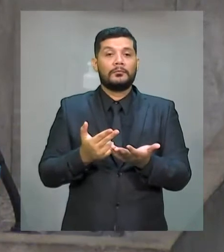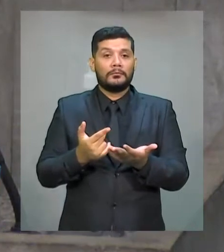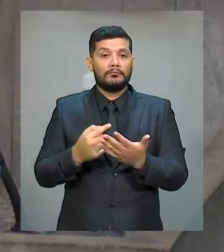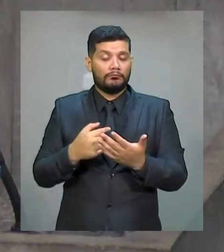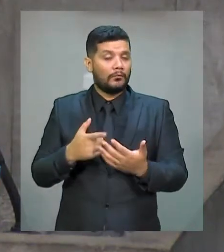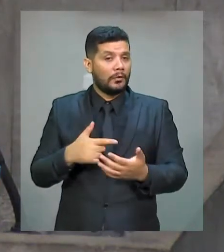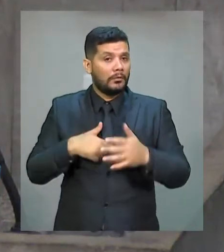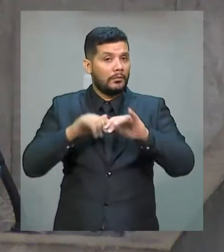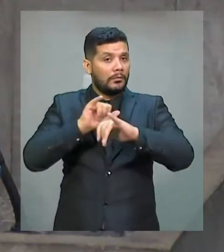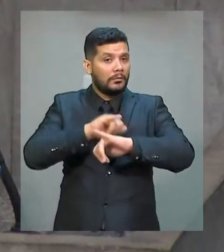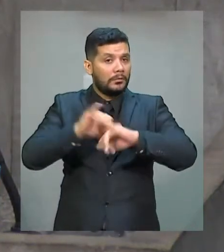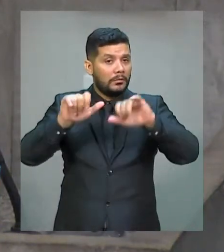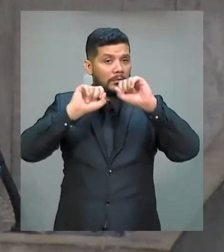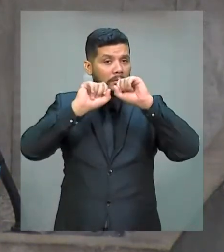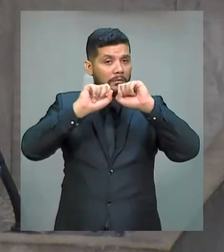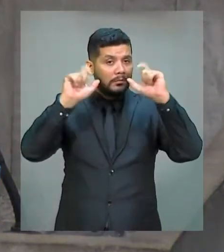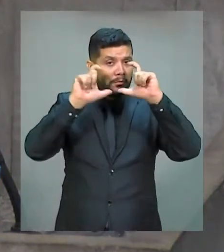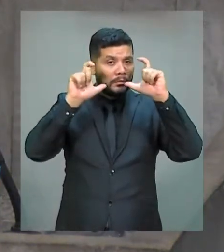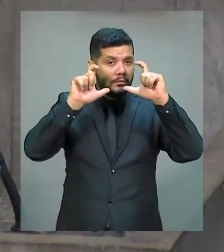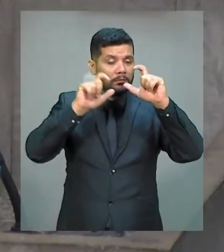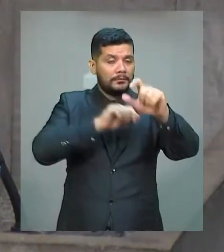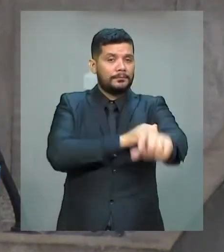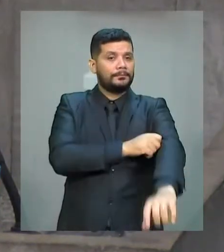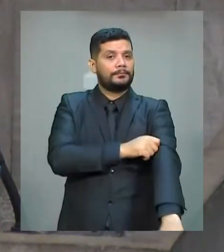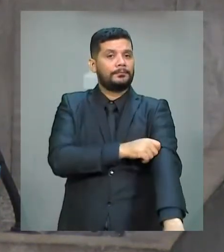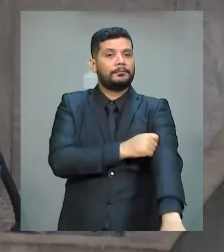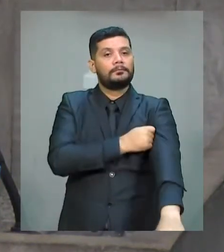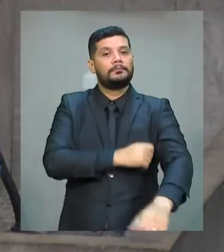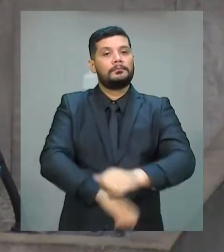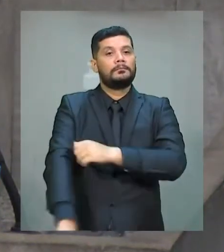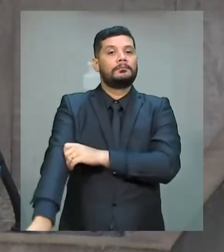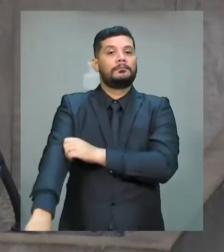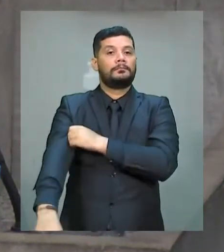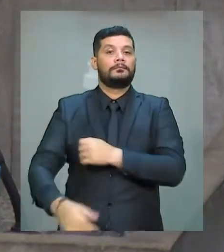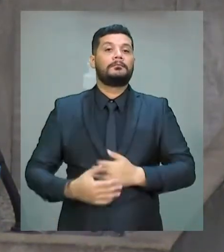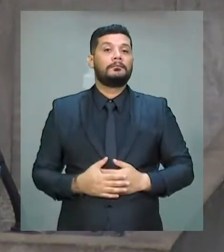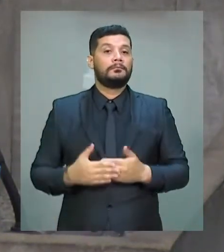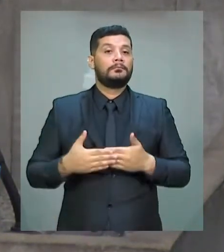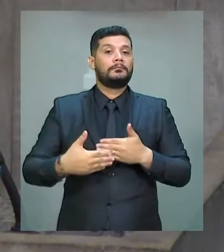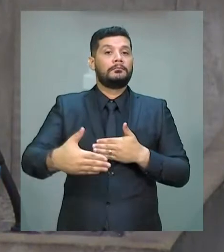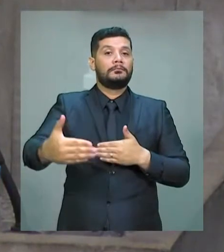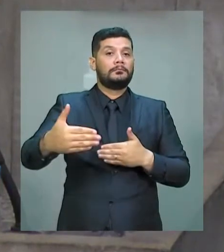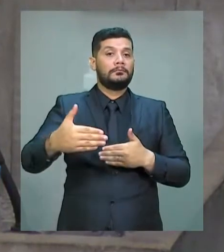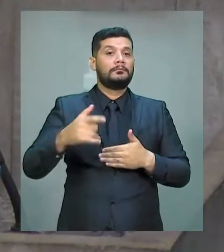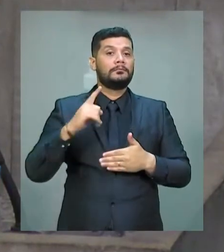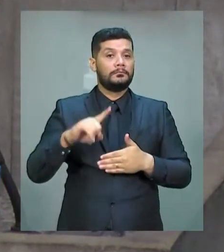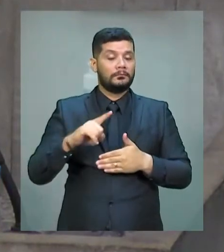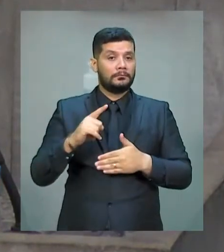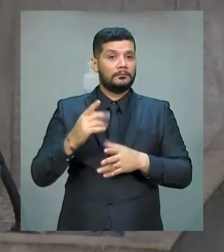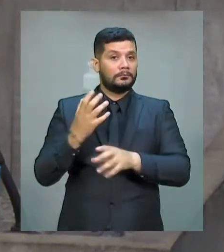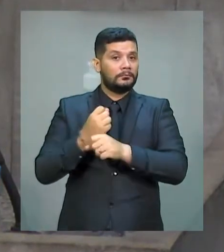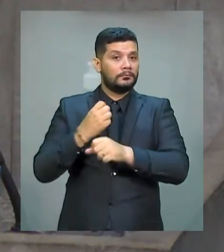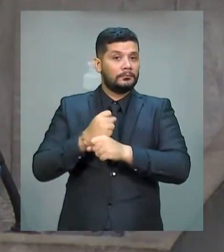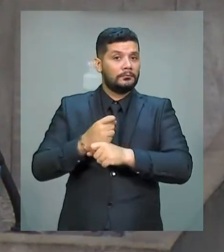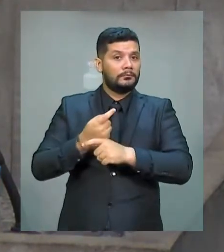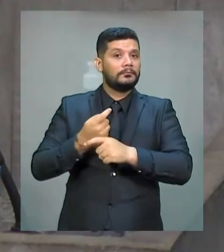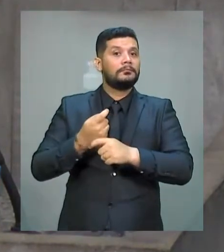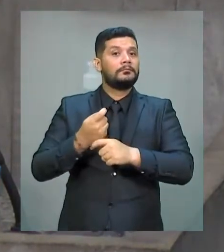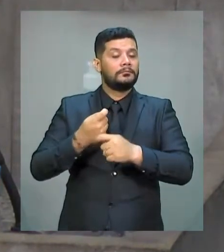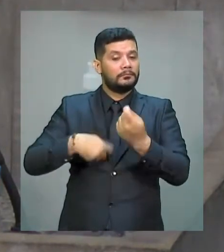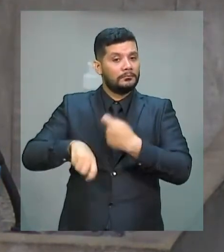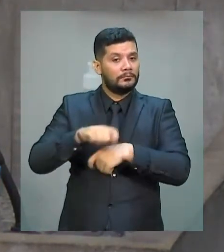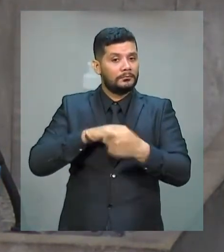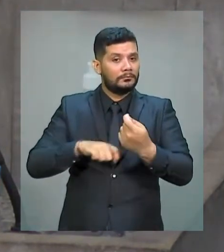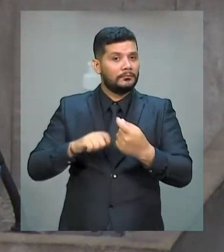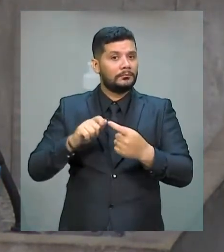alertar, viu, Acrisio? Outra coisa que vem aí é a reforma tributária. Se politizarem, vai